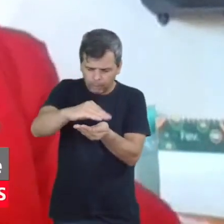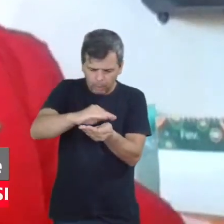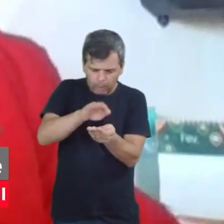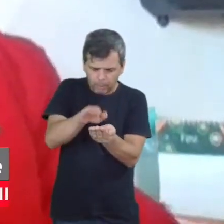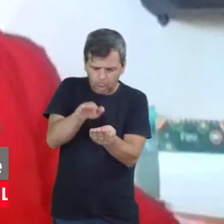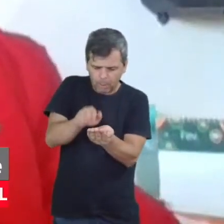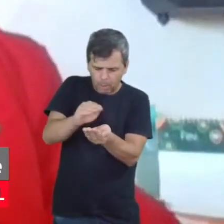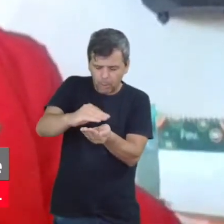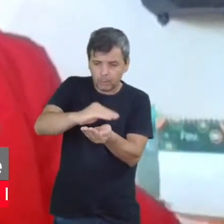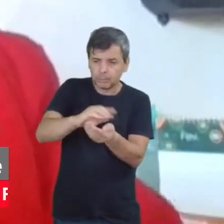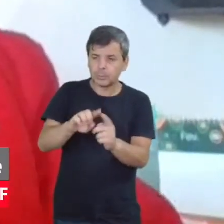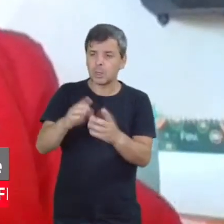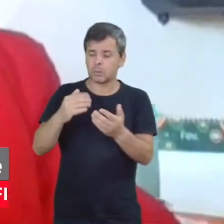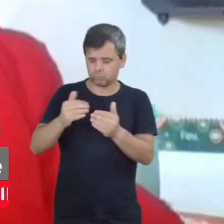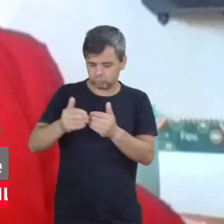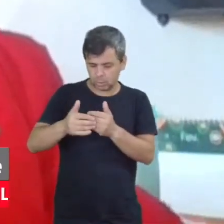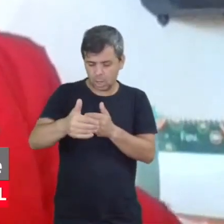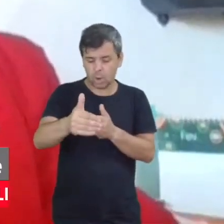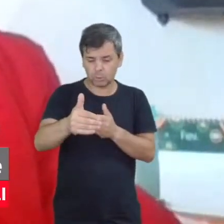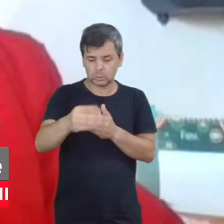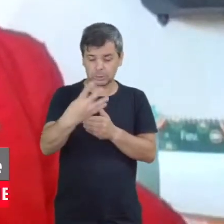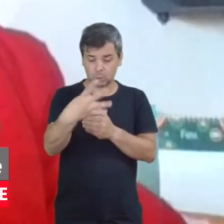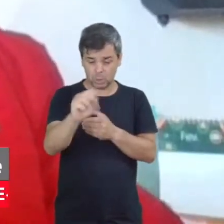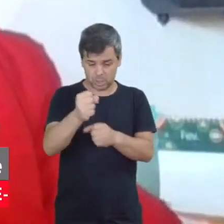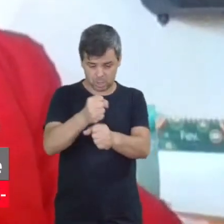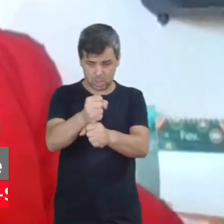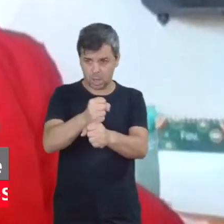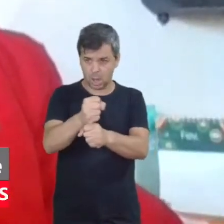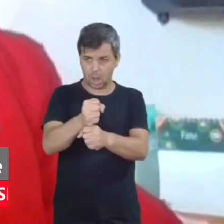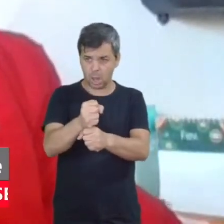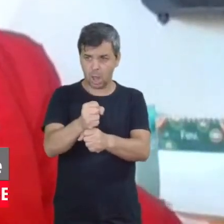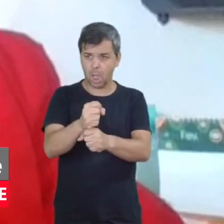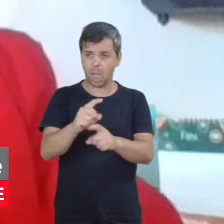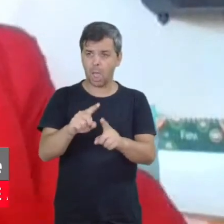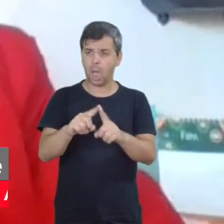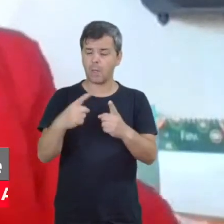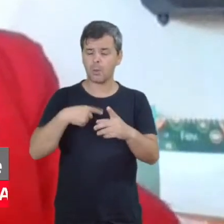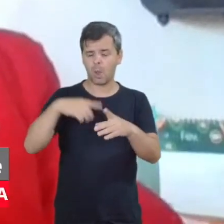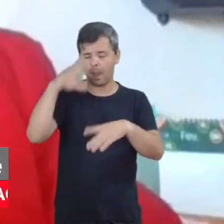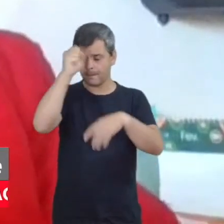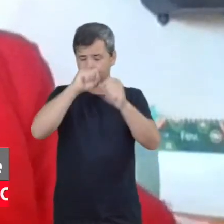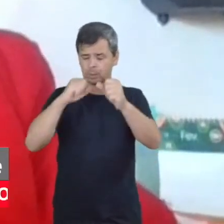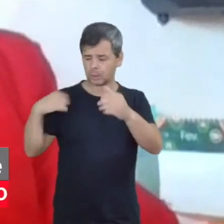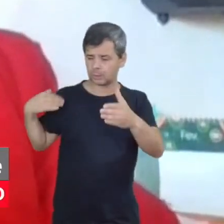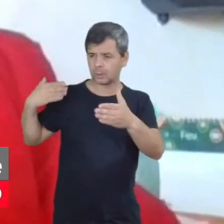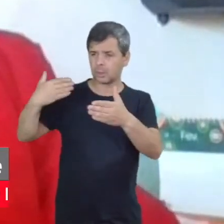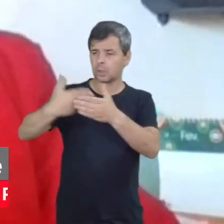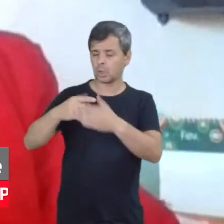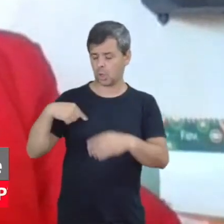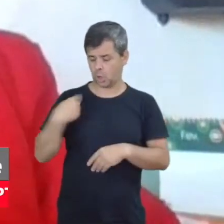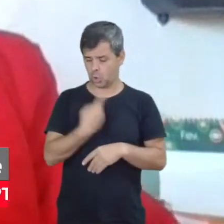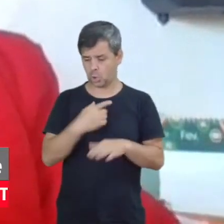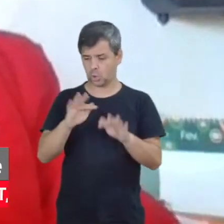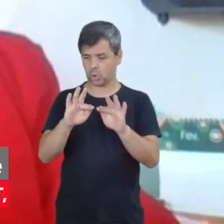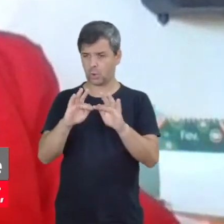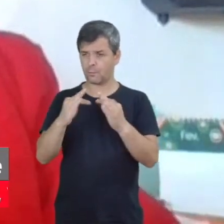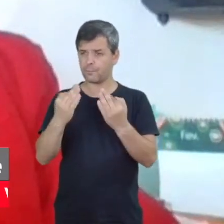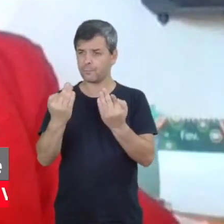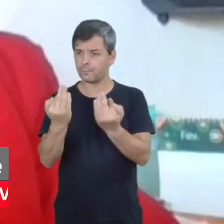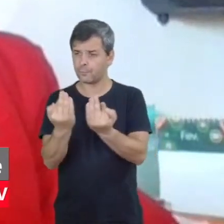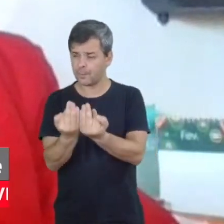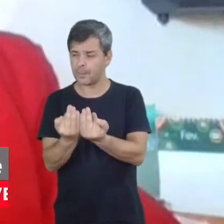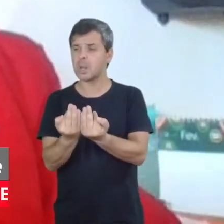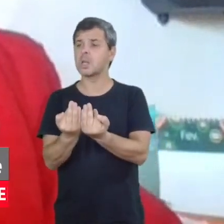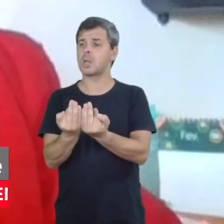temos dito de que ao longo desses 40 anos, um dos aprendizados históricos foi as nossas famílias produzir alimento em